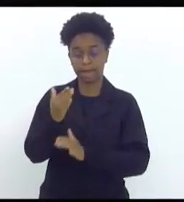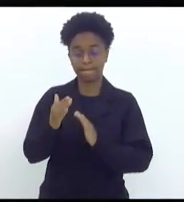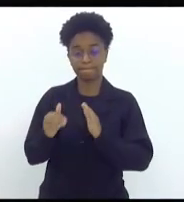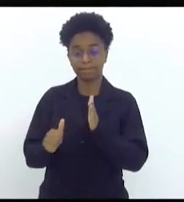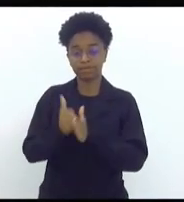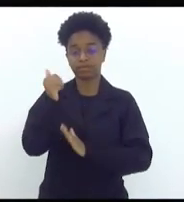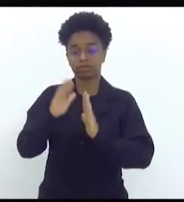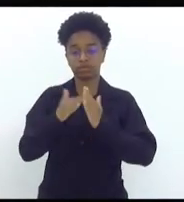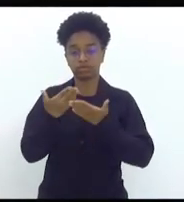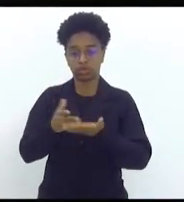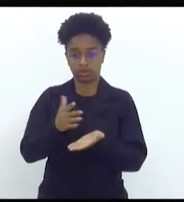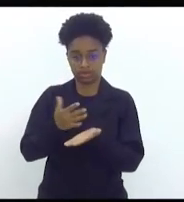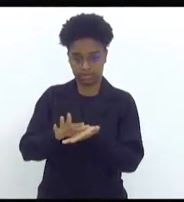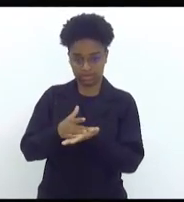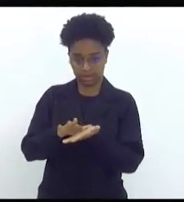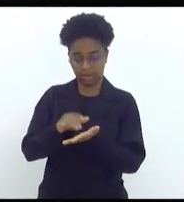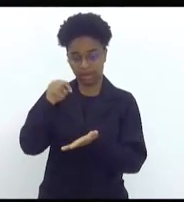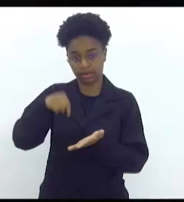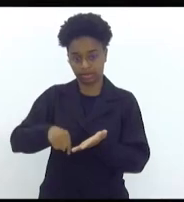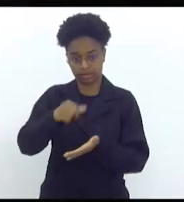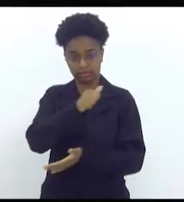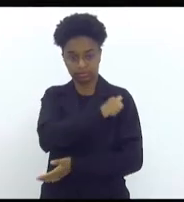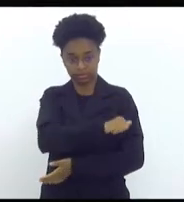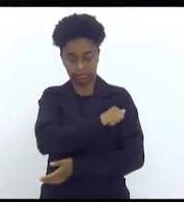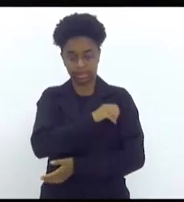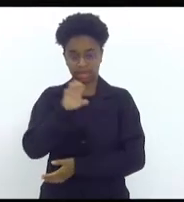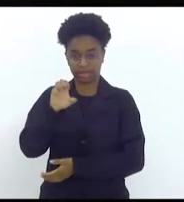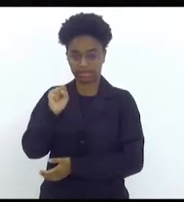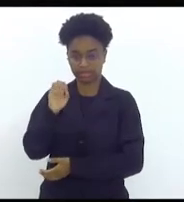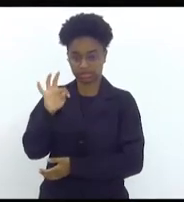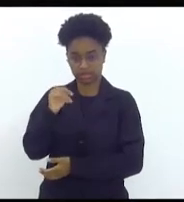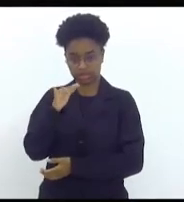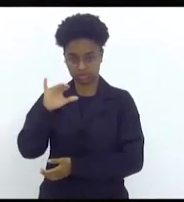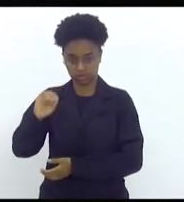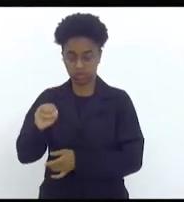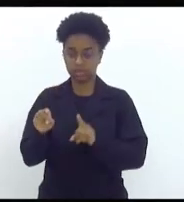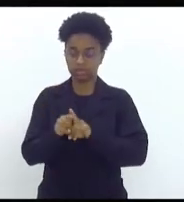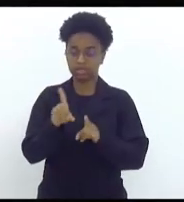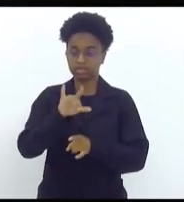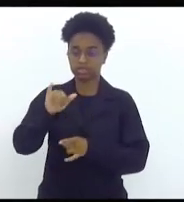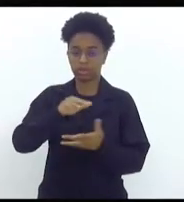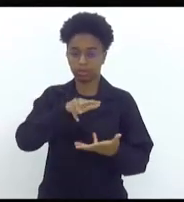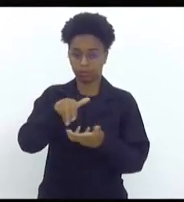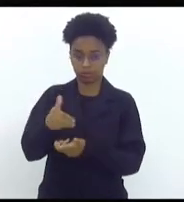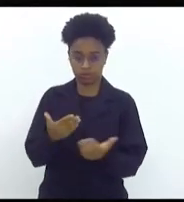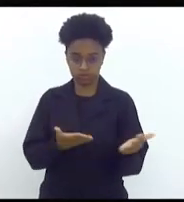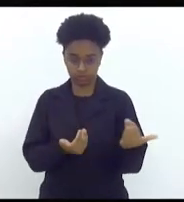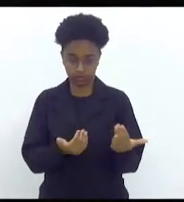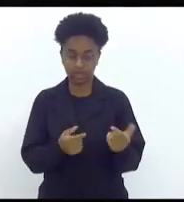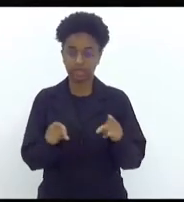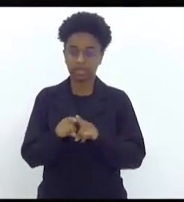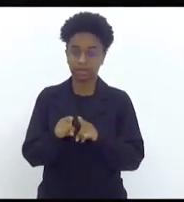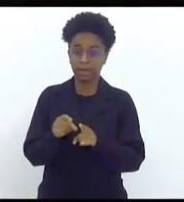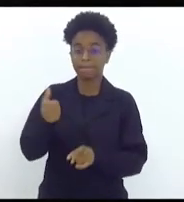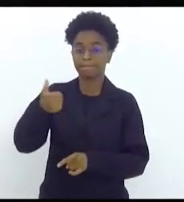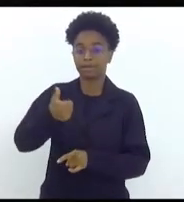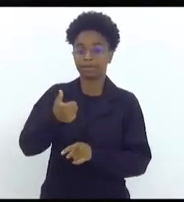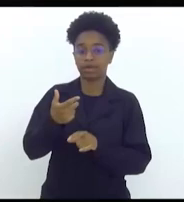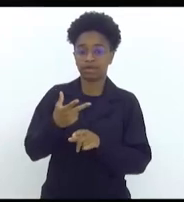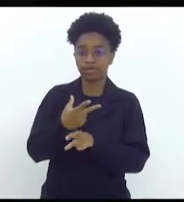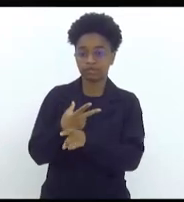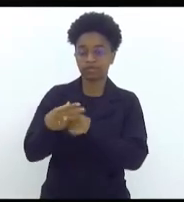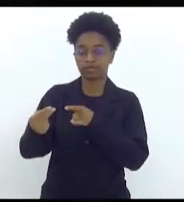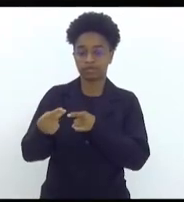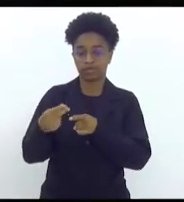escola de samba do nosso Estado a Estácio de Sá Dia Mundial da Juventude primeiro título Douglas